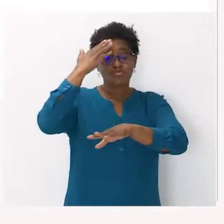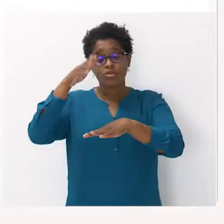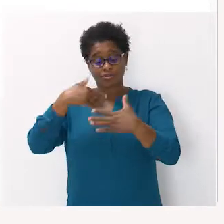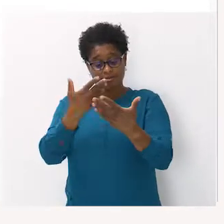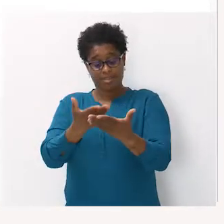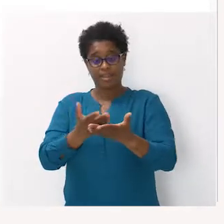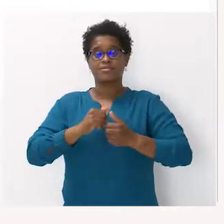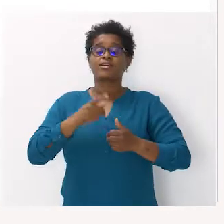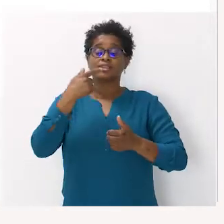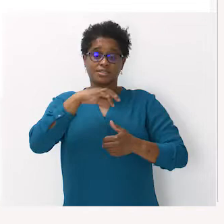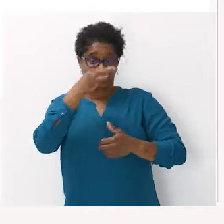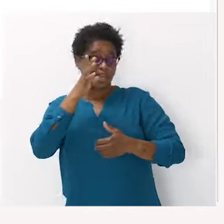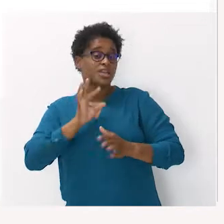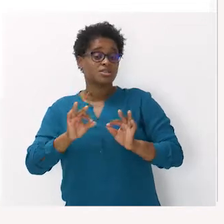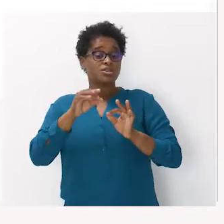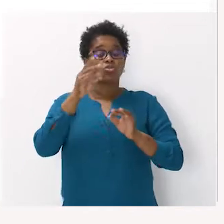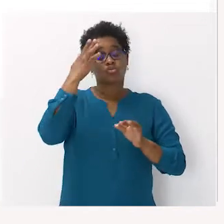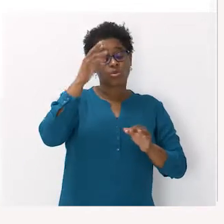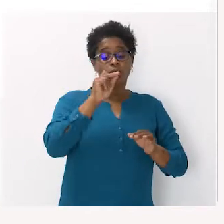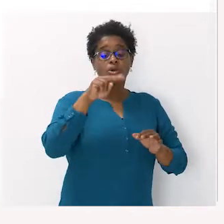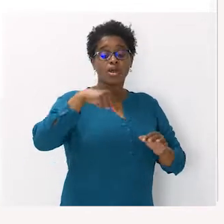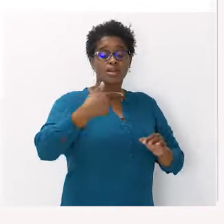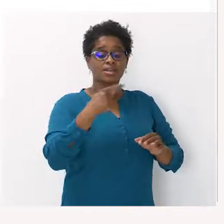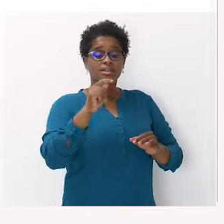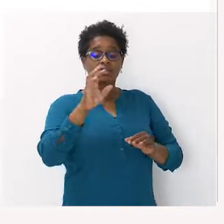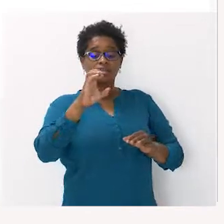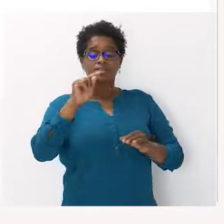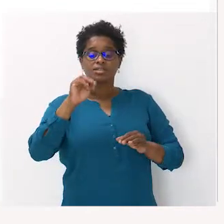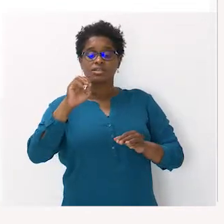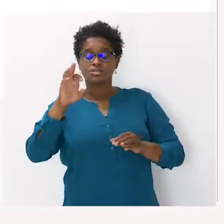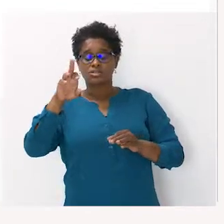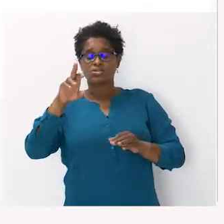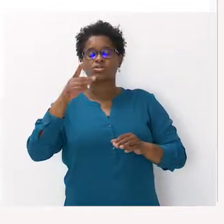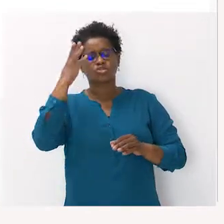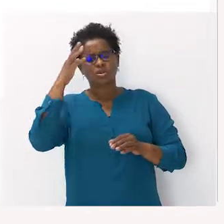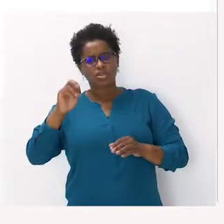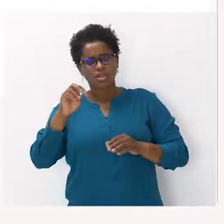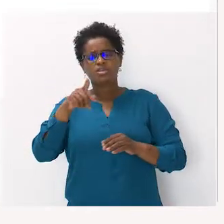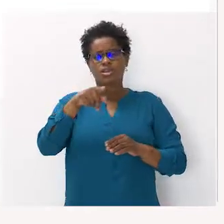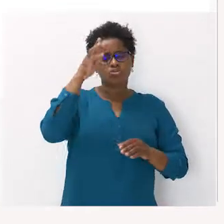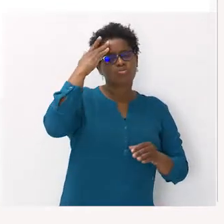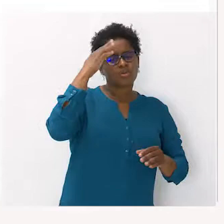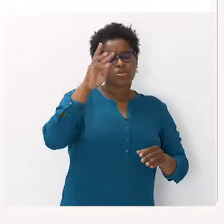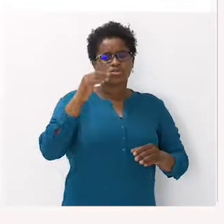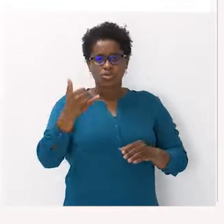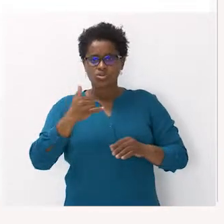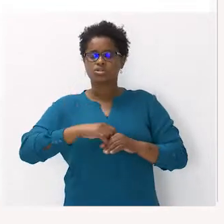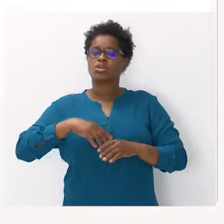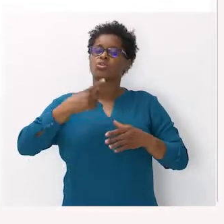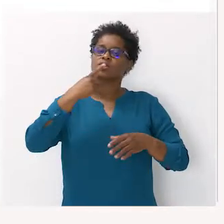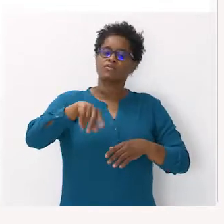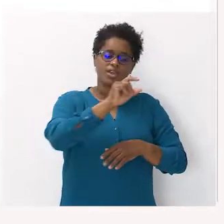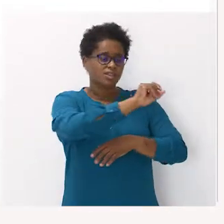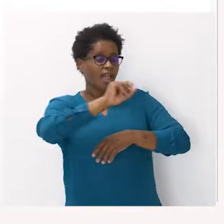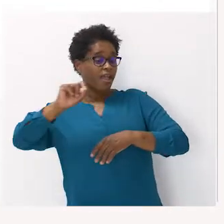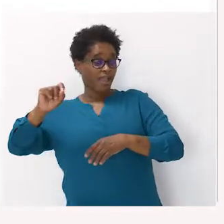dado. Diz assim, o antecessor do número 3 é 2. Mais uma vez, recorrer à reta